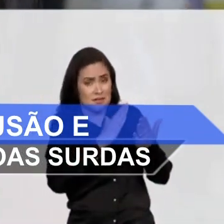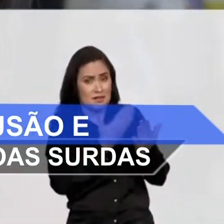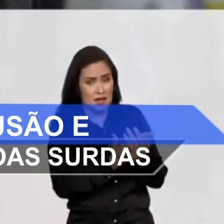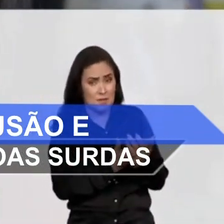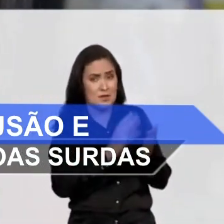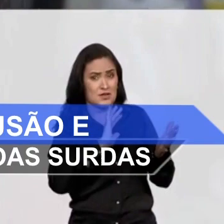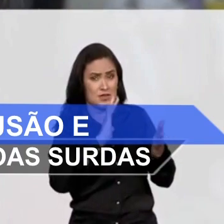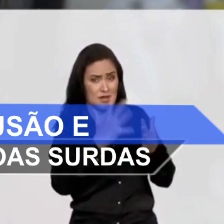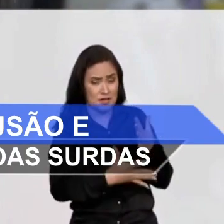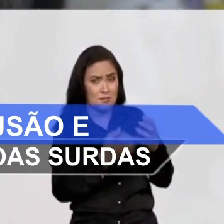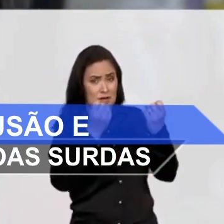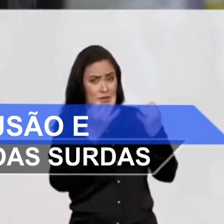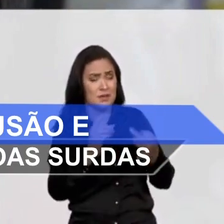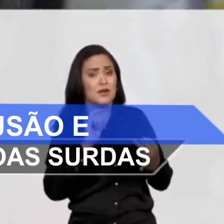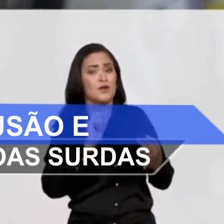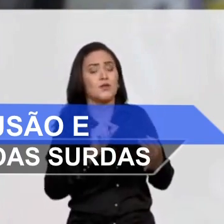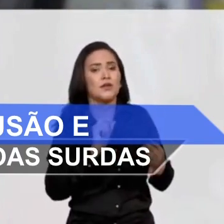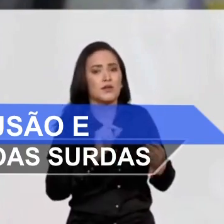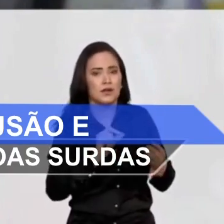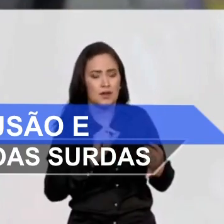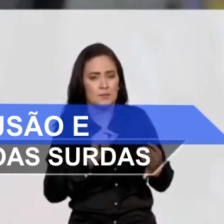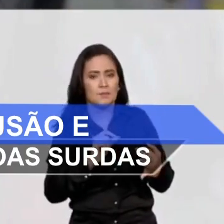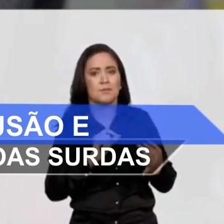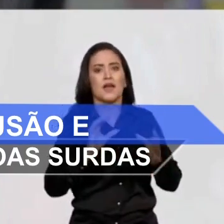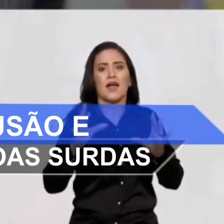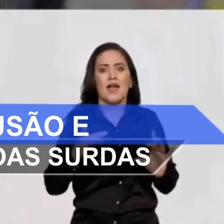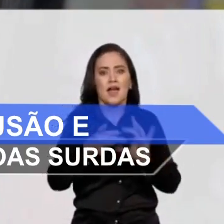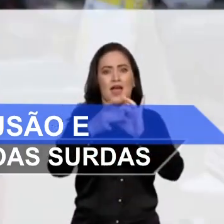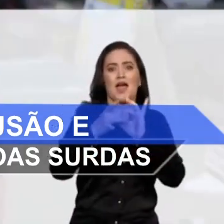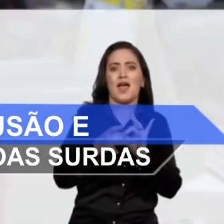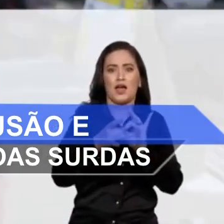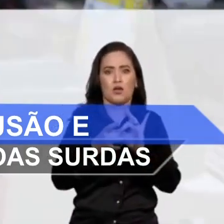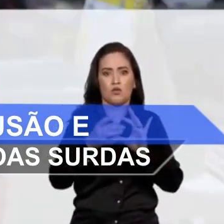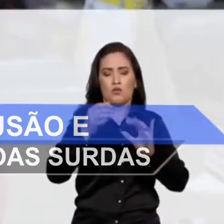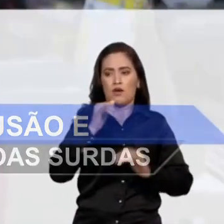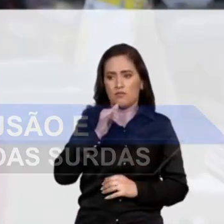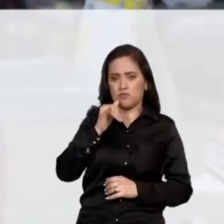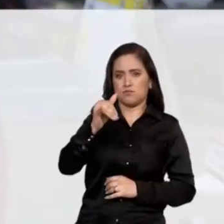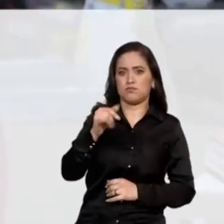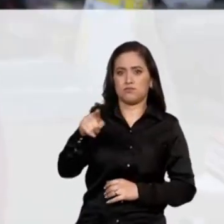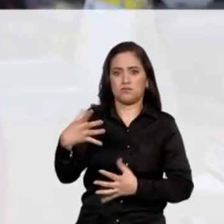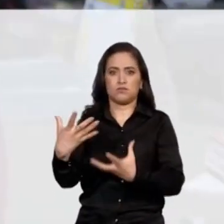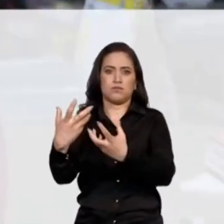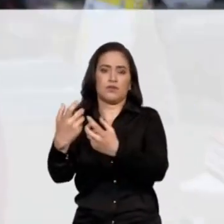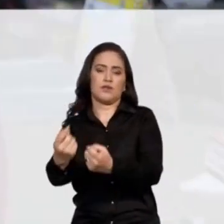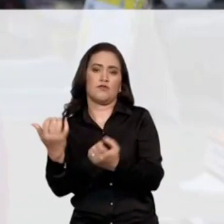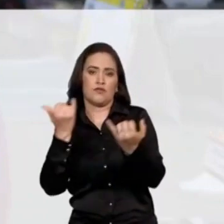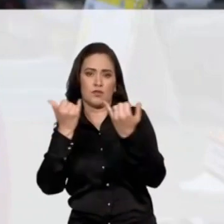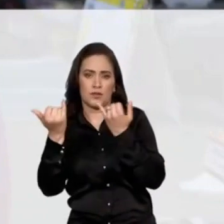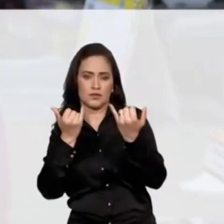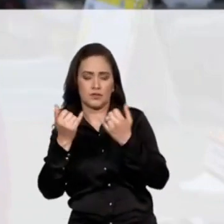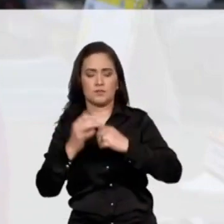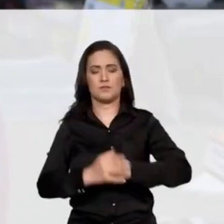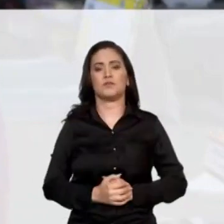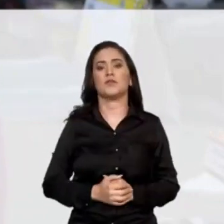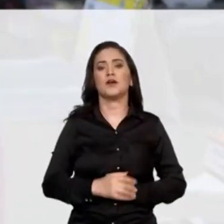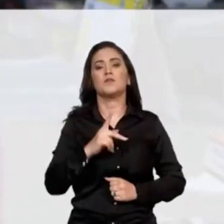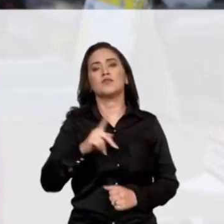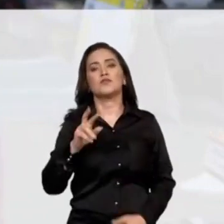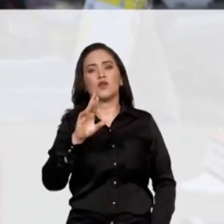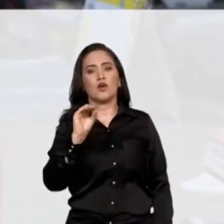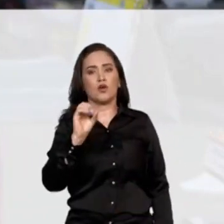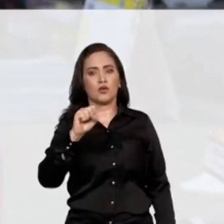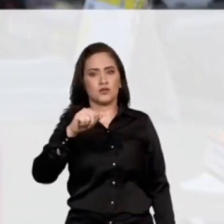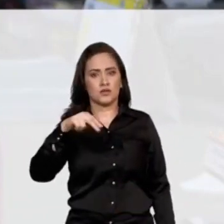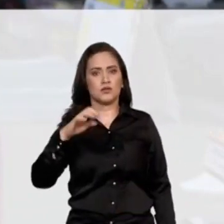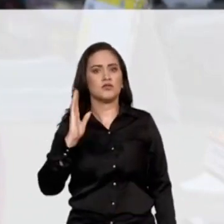um elo entre o emissor, a mensagem e o receptor. O surdo, ele, como a professora Rosane